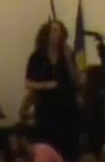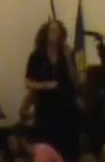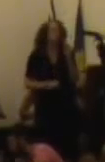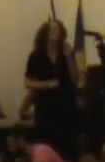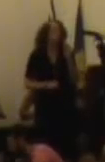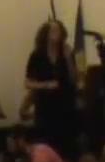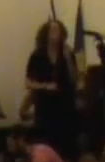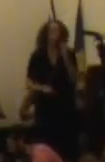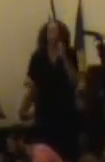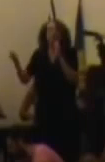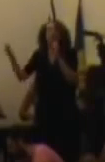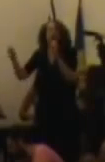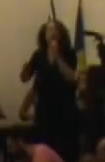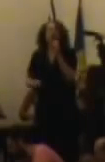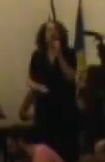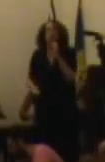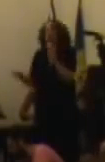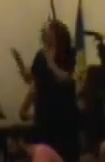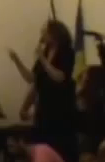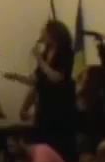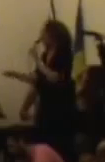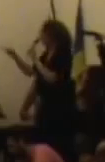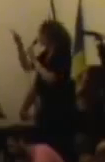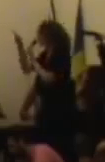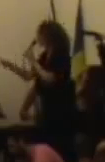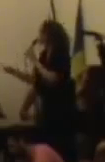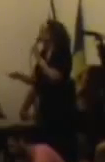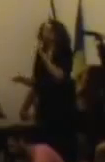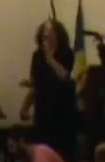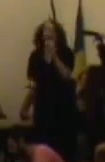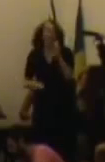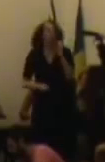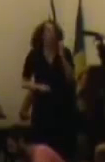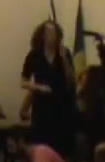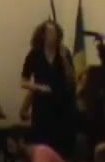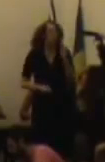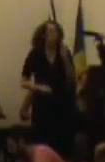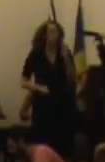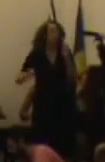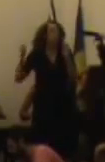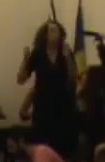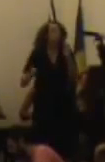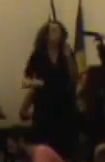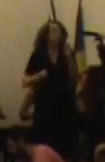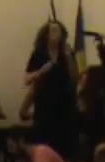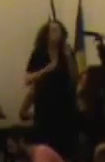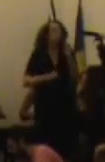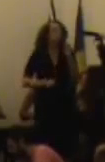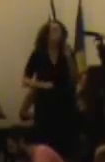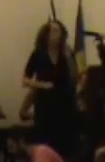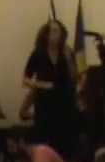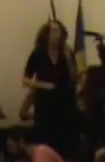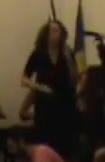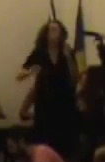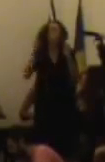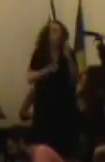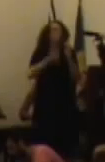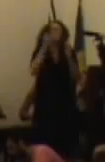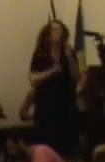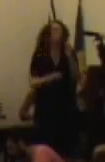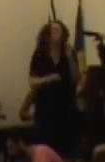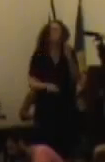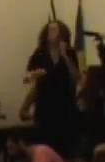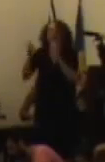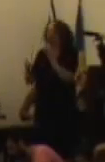verdadeiramente no poder. E é por isso que eles querem destruir o Marcelo. não conseguiram destruí-lo e